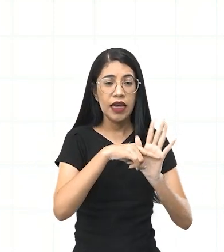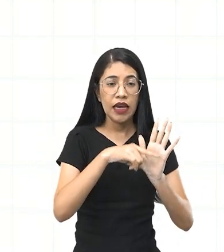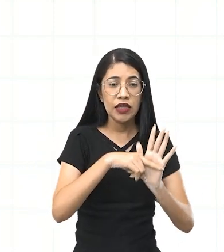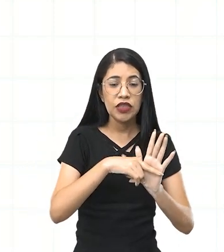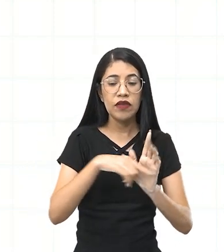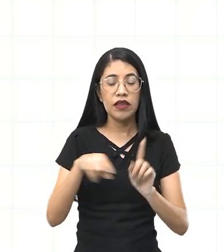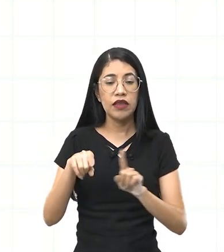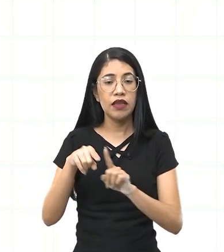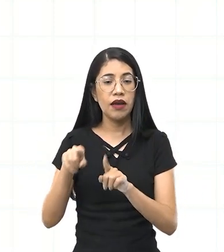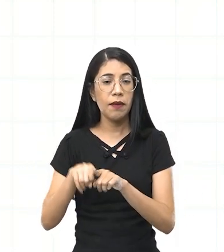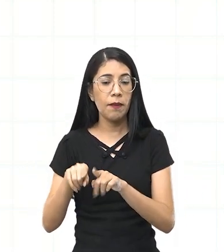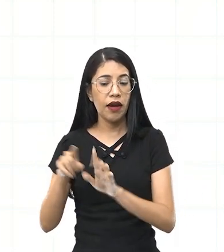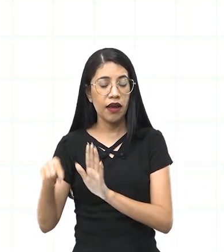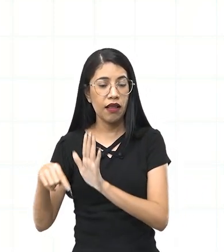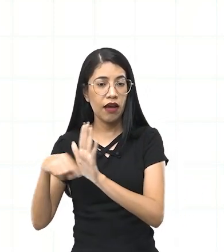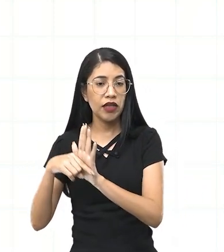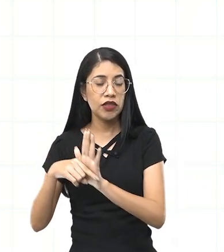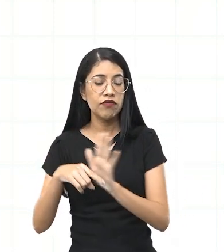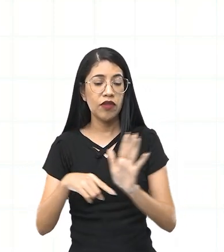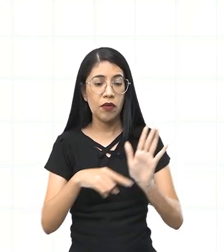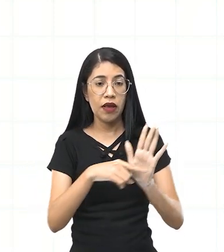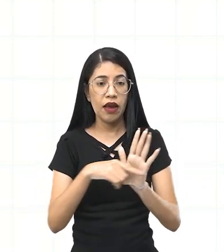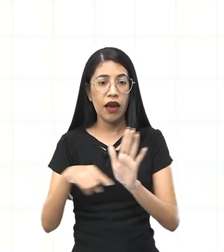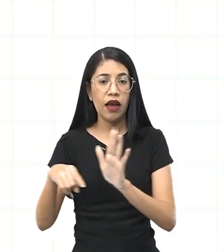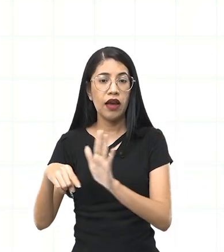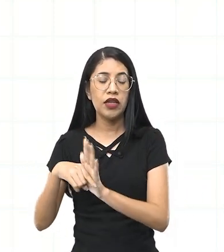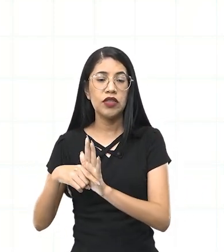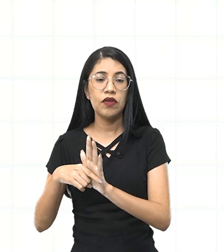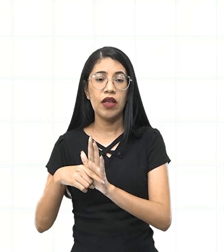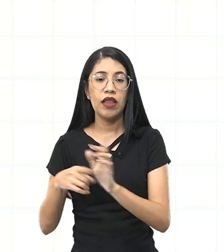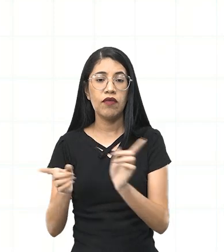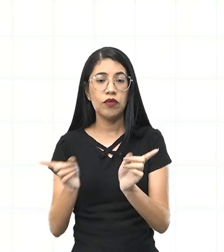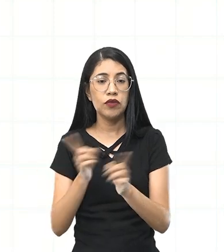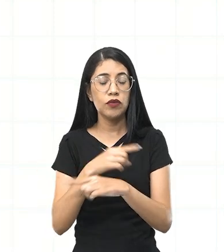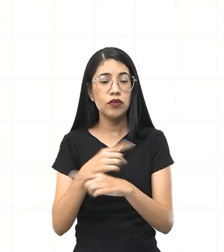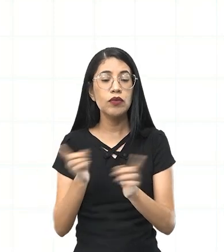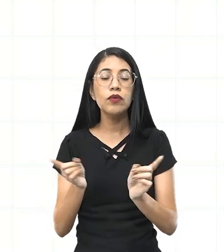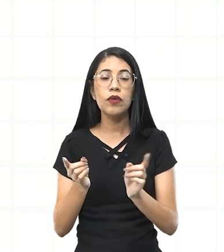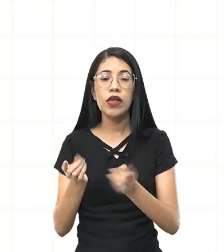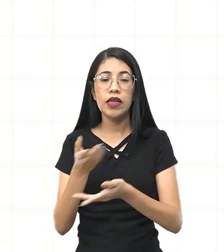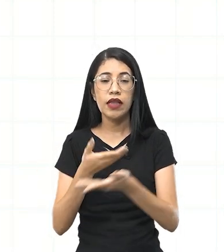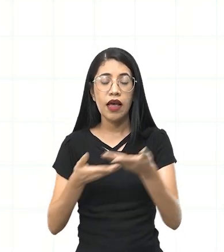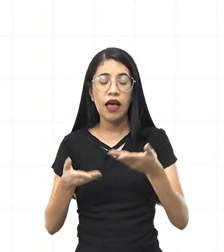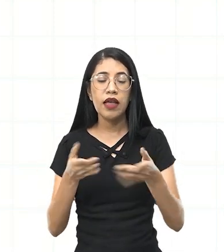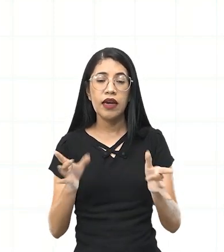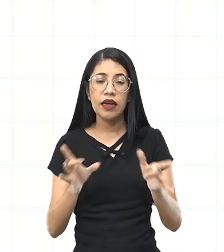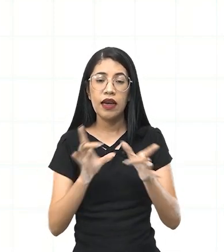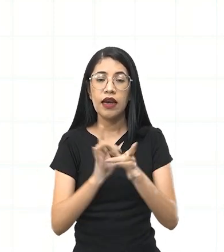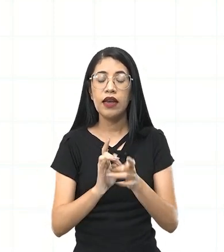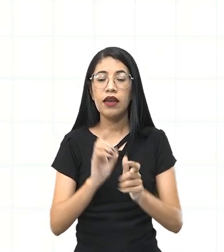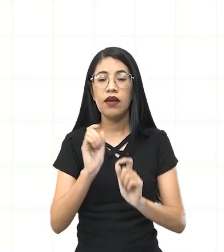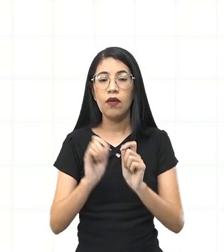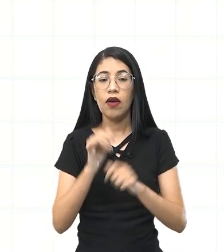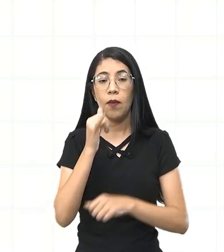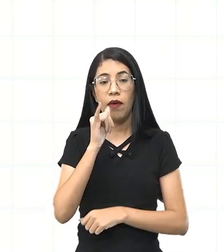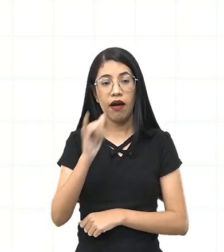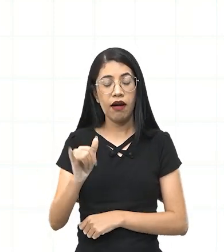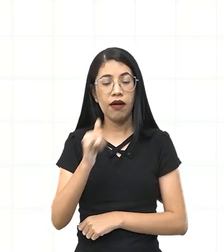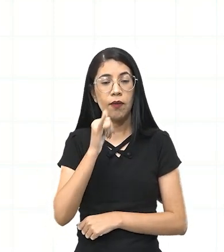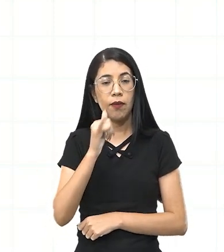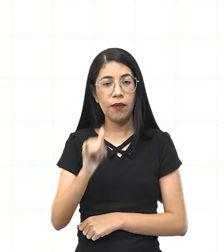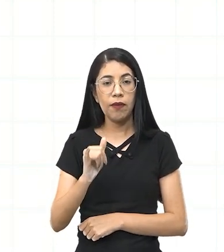com muitas partículas negativas, elas trocam essas partículas formando uma corrente